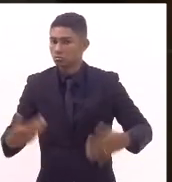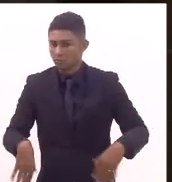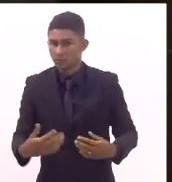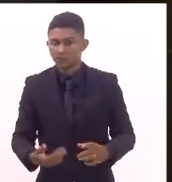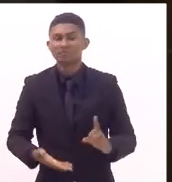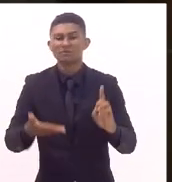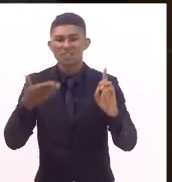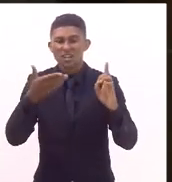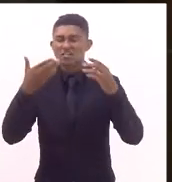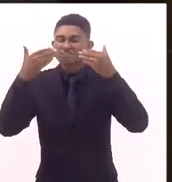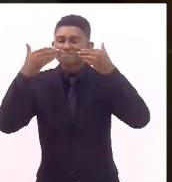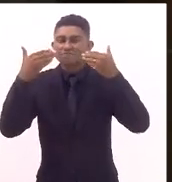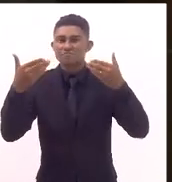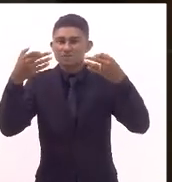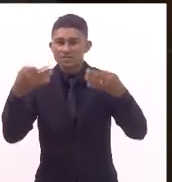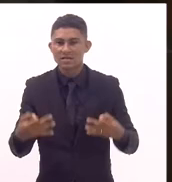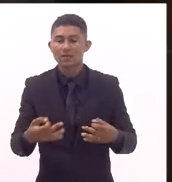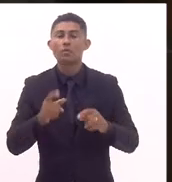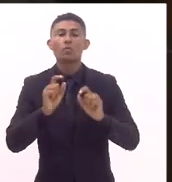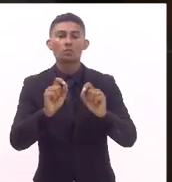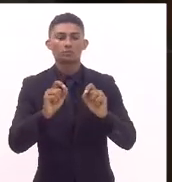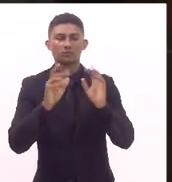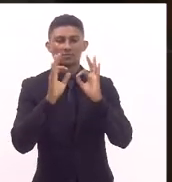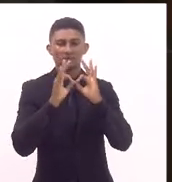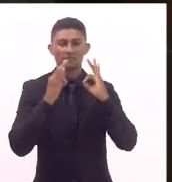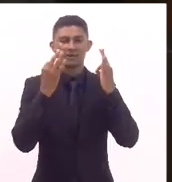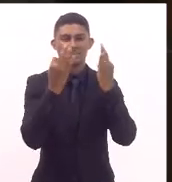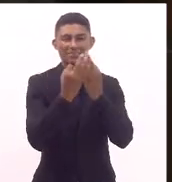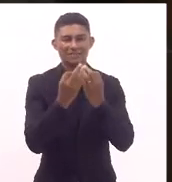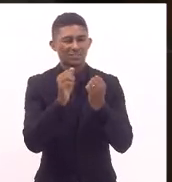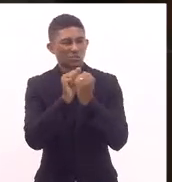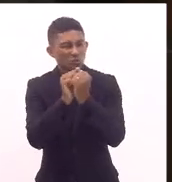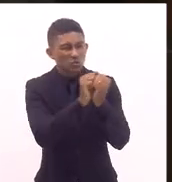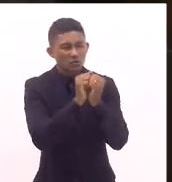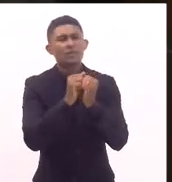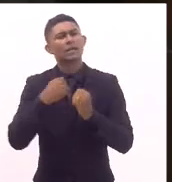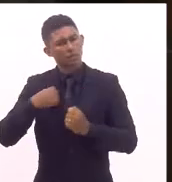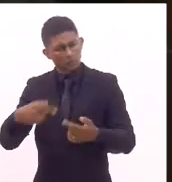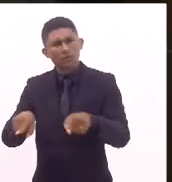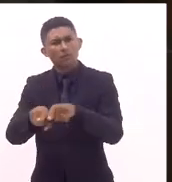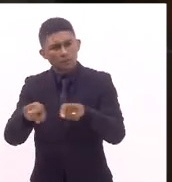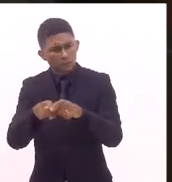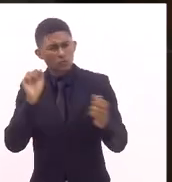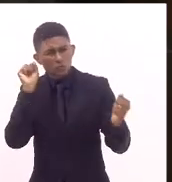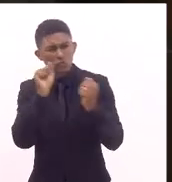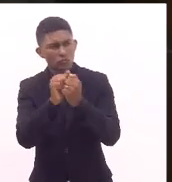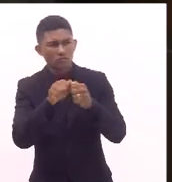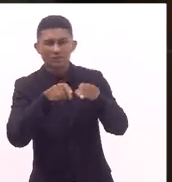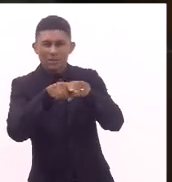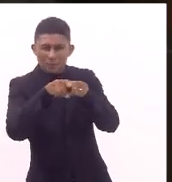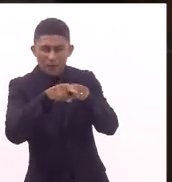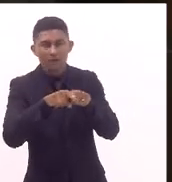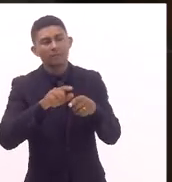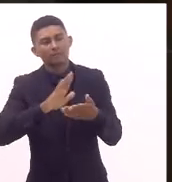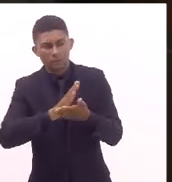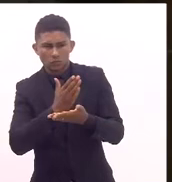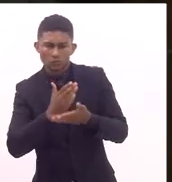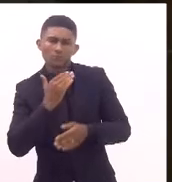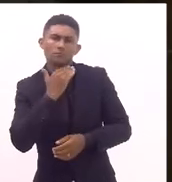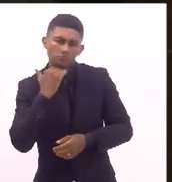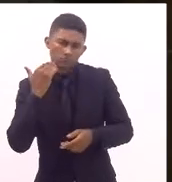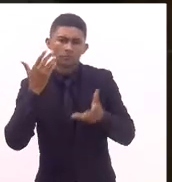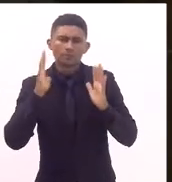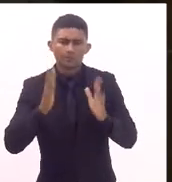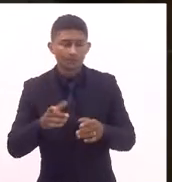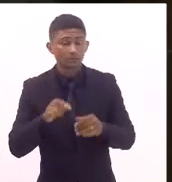deve ser consigo com a família que ela tem eu acompanhei com as irmãs dela algumas a partir de irão